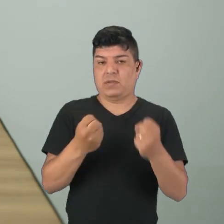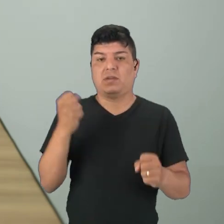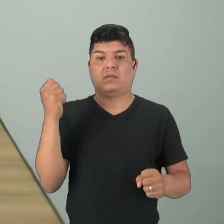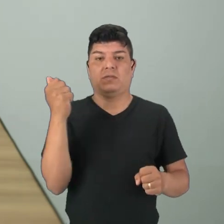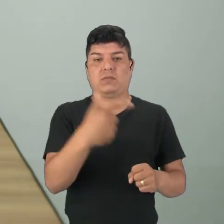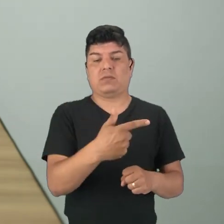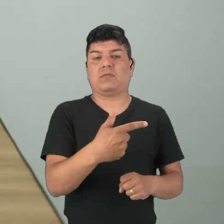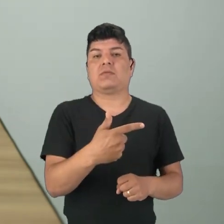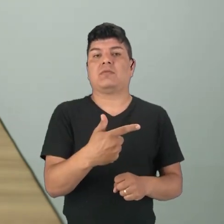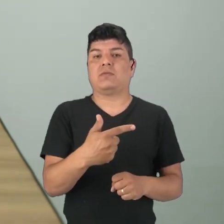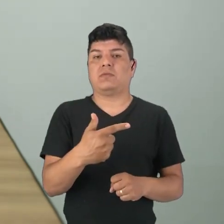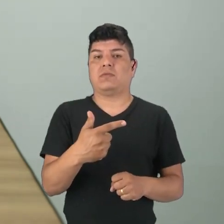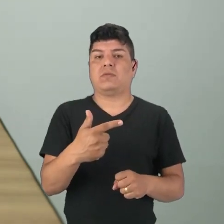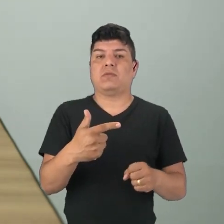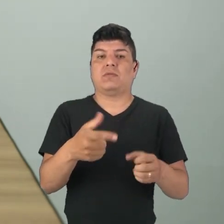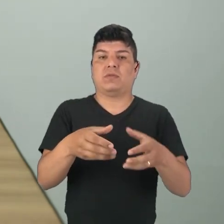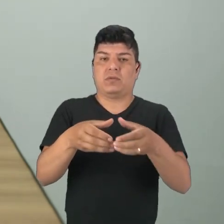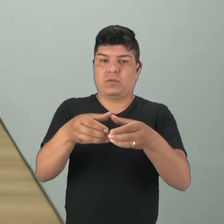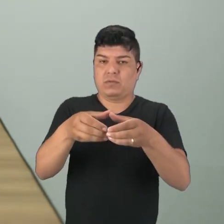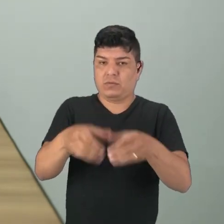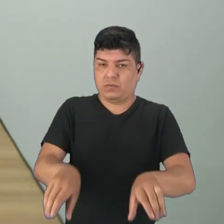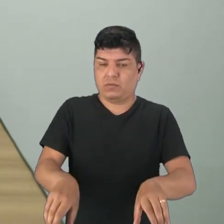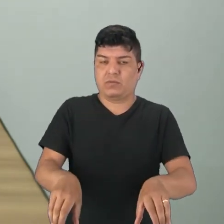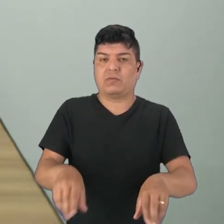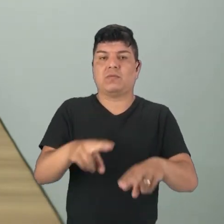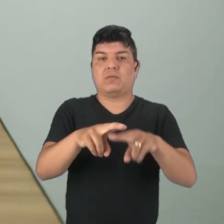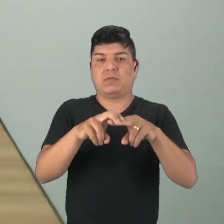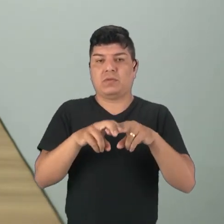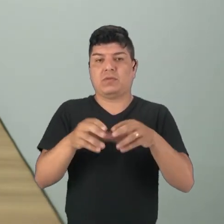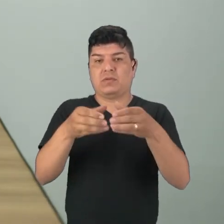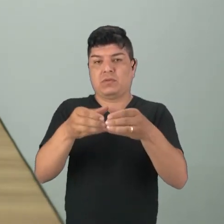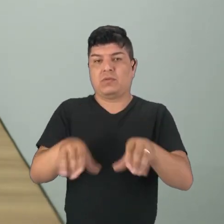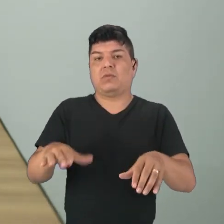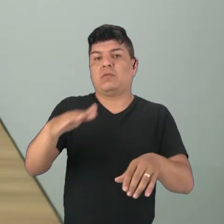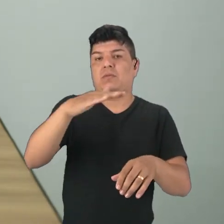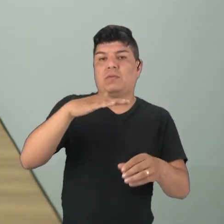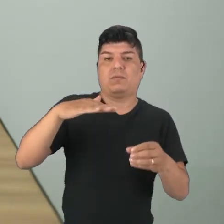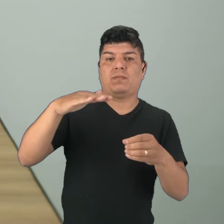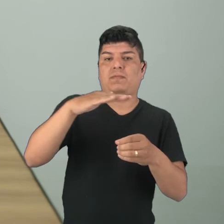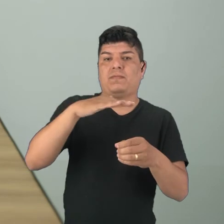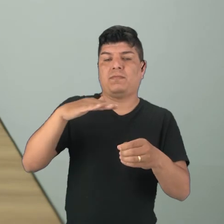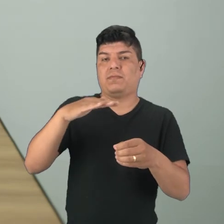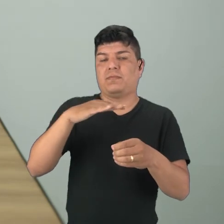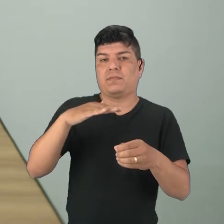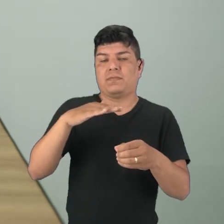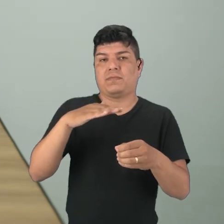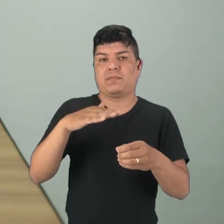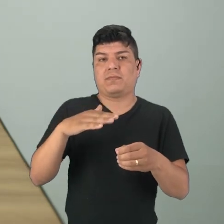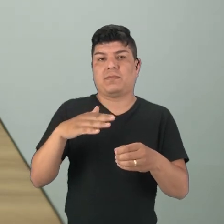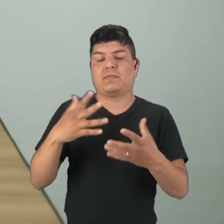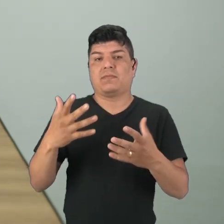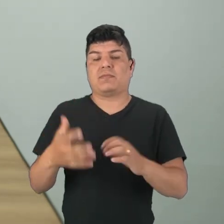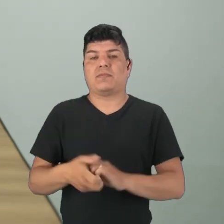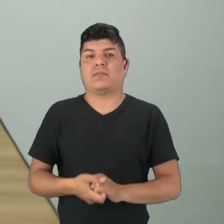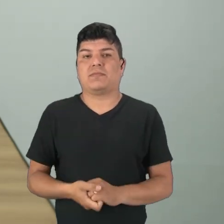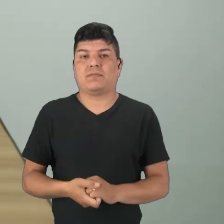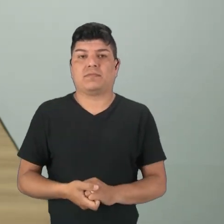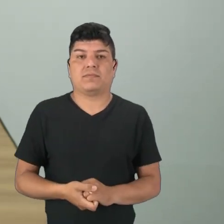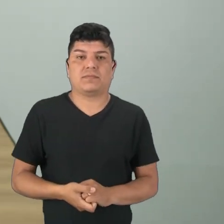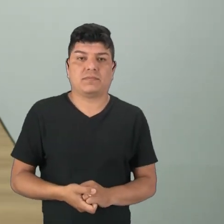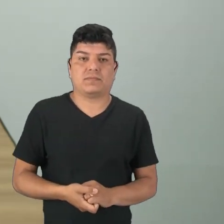o ovo, né? Por isso que o ovo flutua. Assim como o mar, né? O